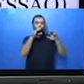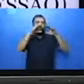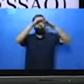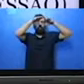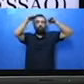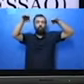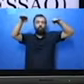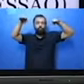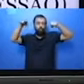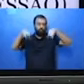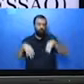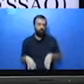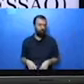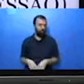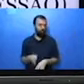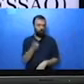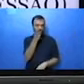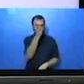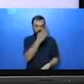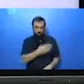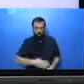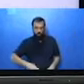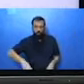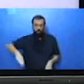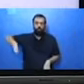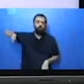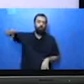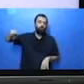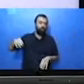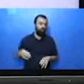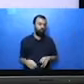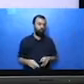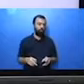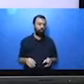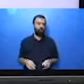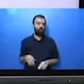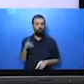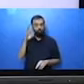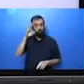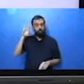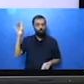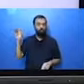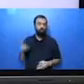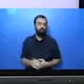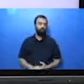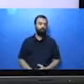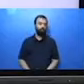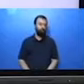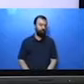vales, grande depressão, dentre outros. Vamos refletir?